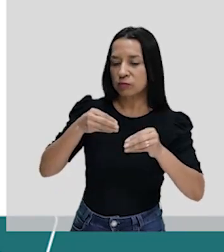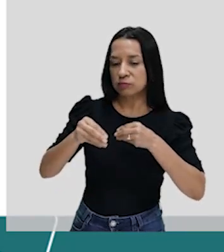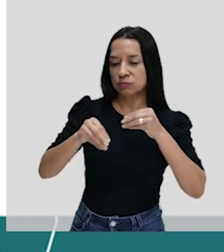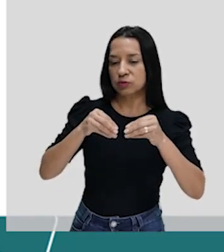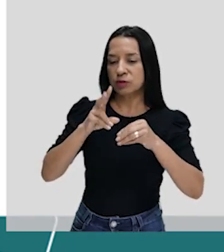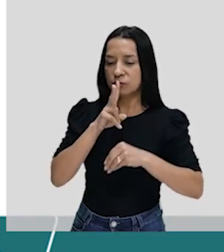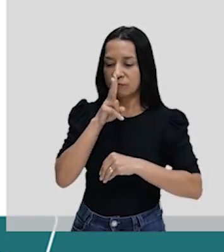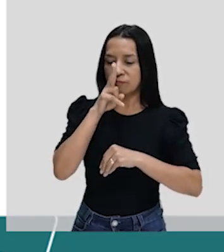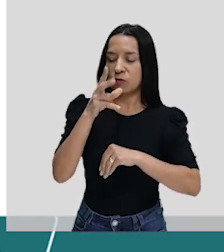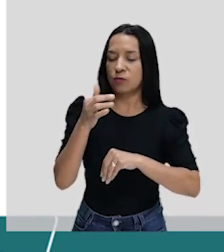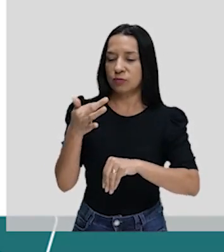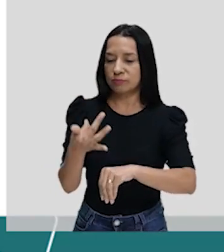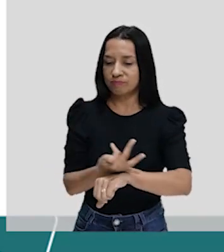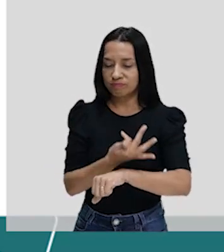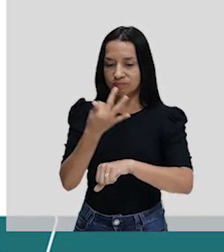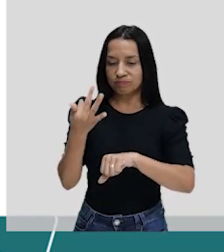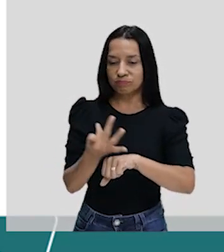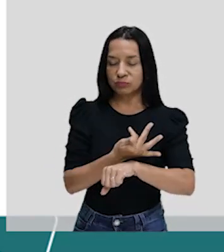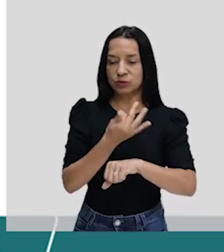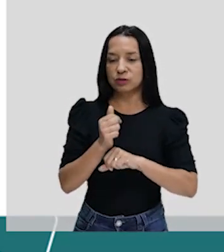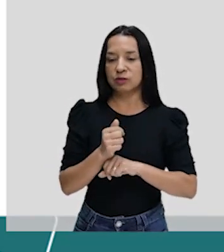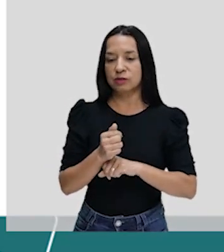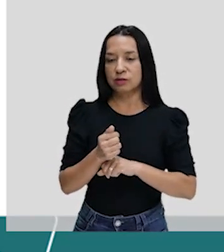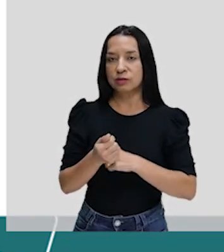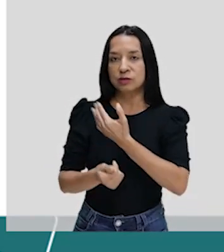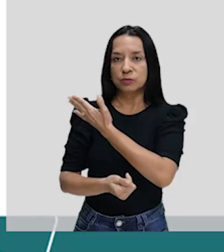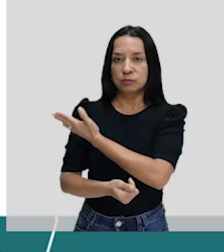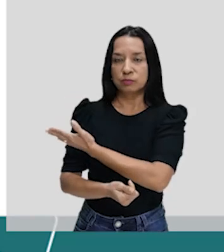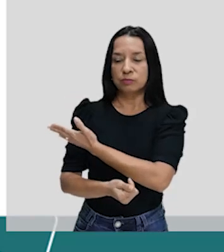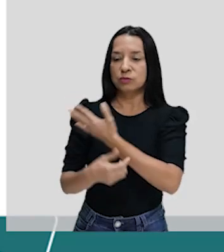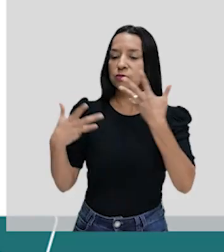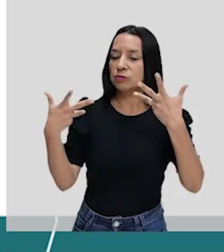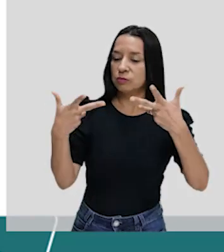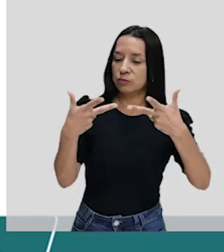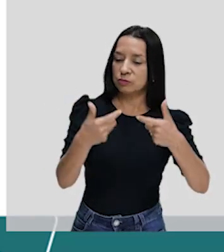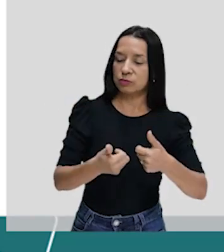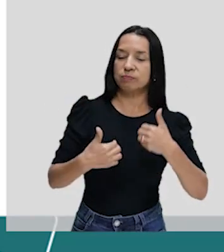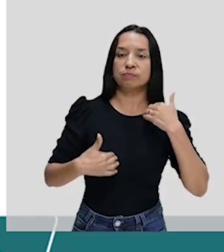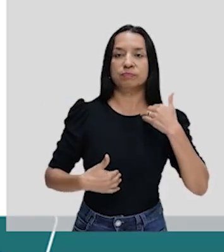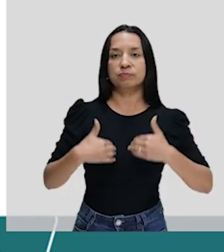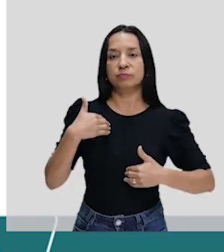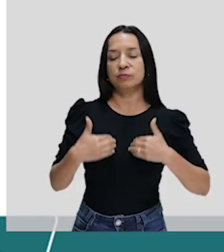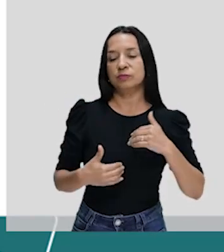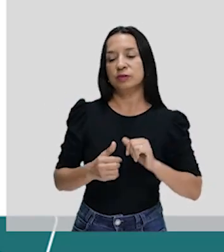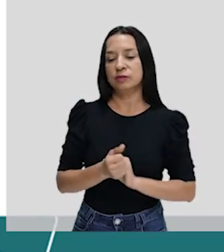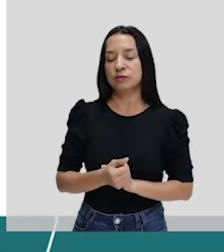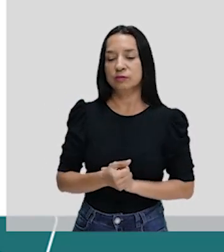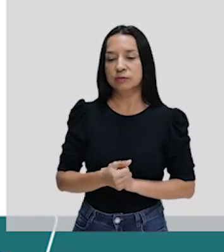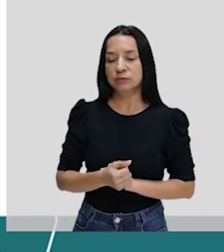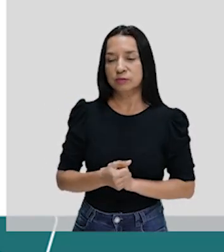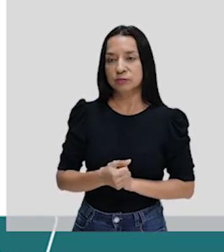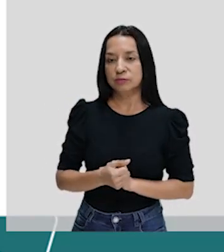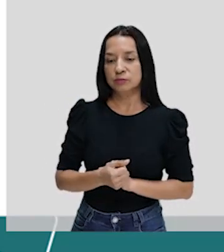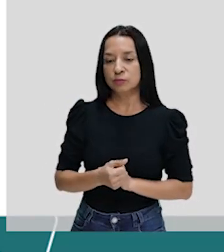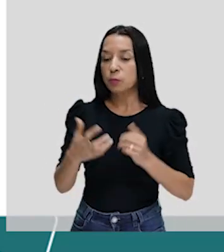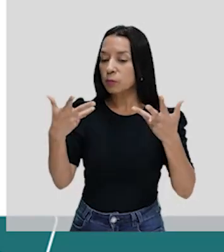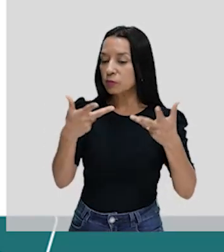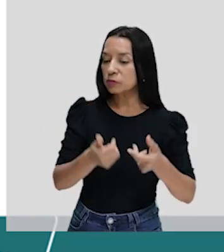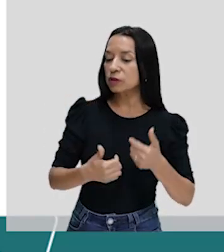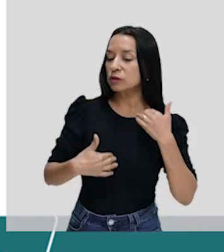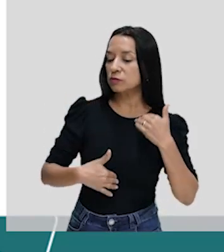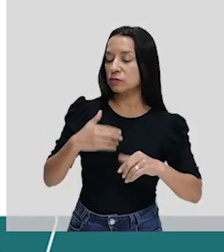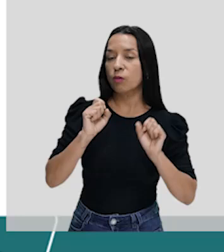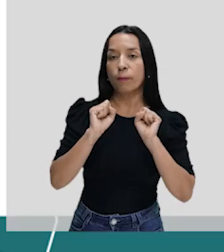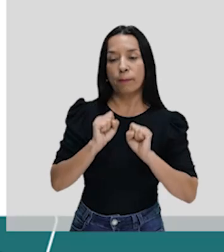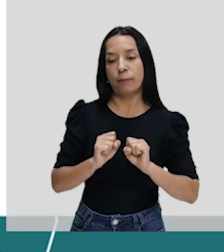força, resistência. Essas são as capacidades físicas. Essas são as capacidades físicas que podem ser